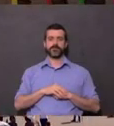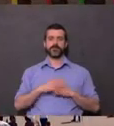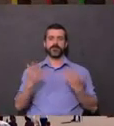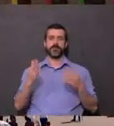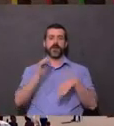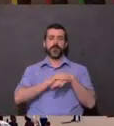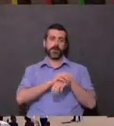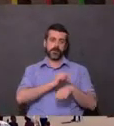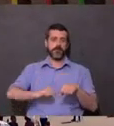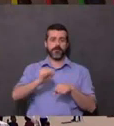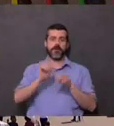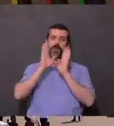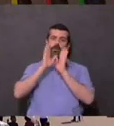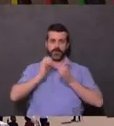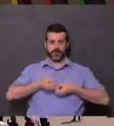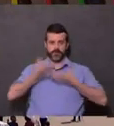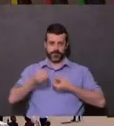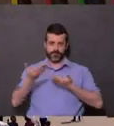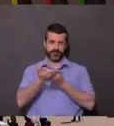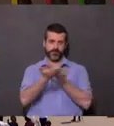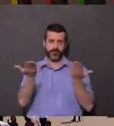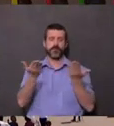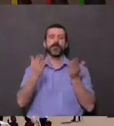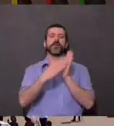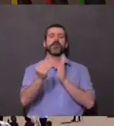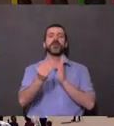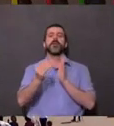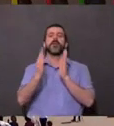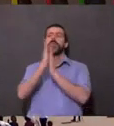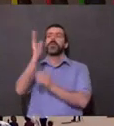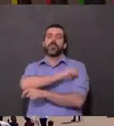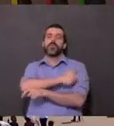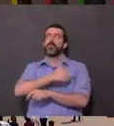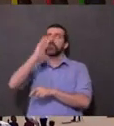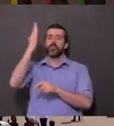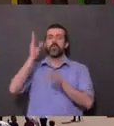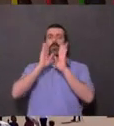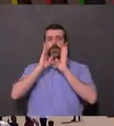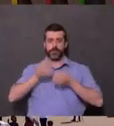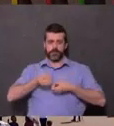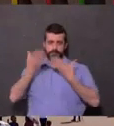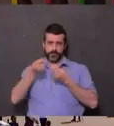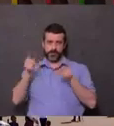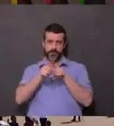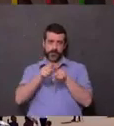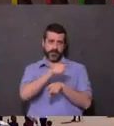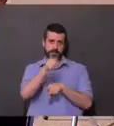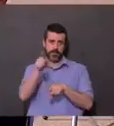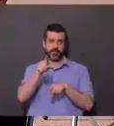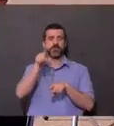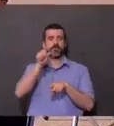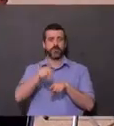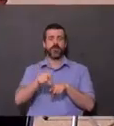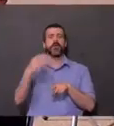Confessemos os nossos pecados. Confesso a Deus Todo-Poderoso e a vós, irmãos, que